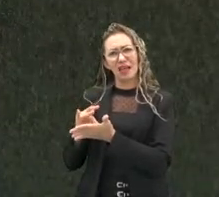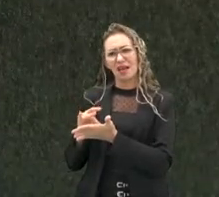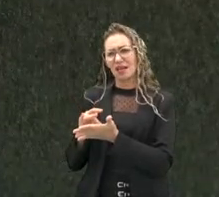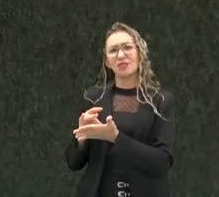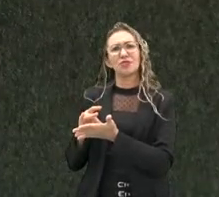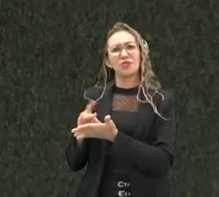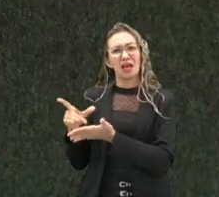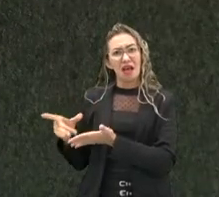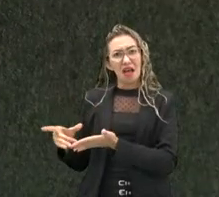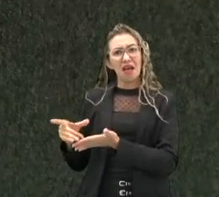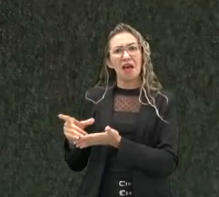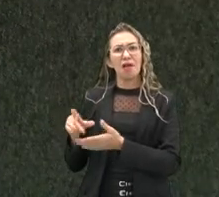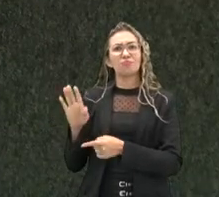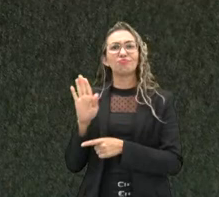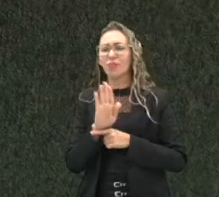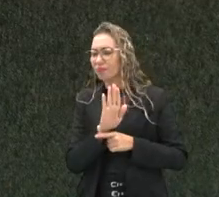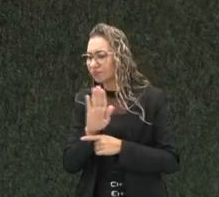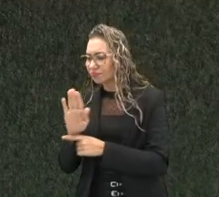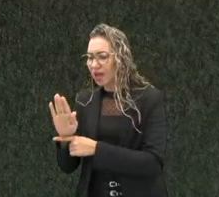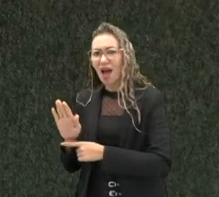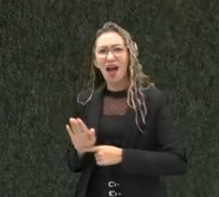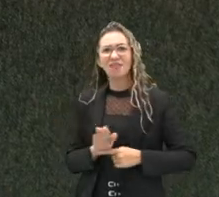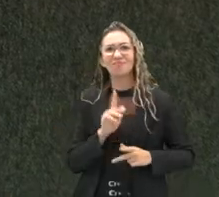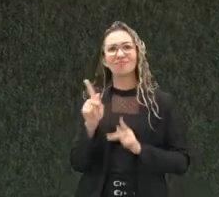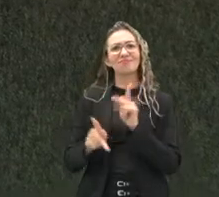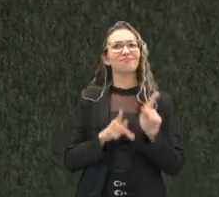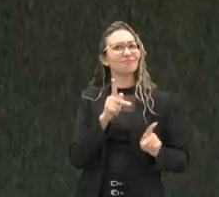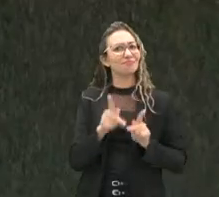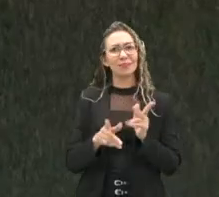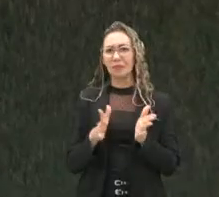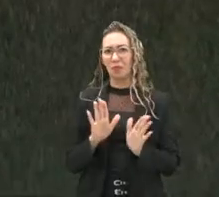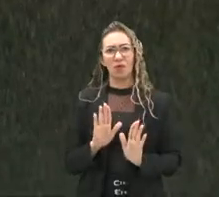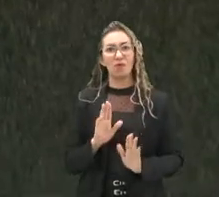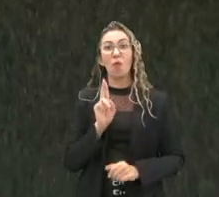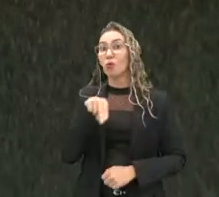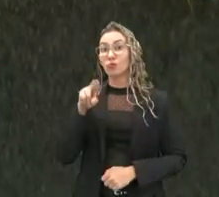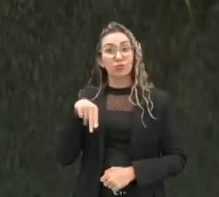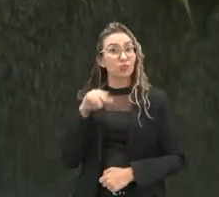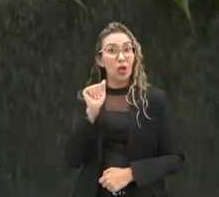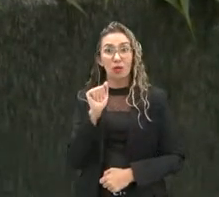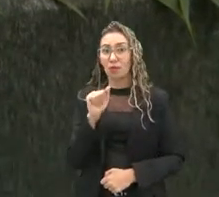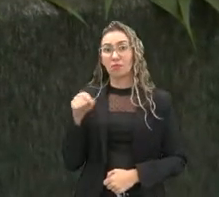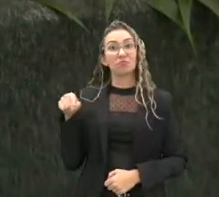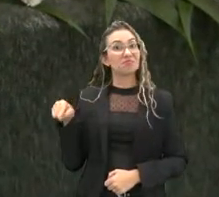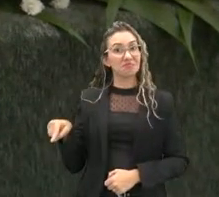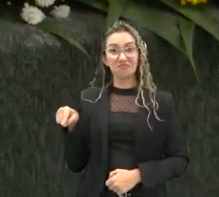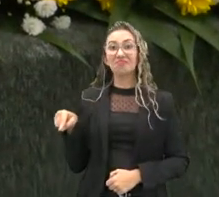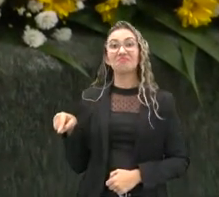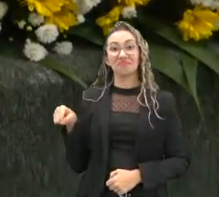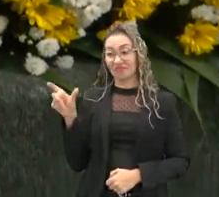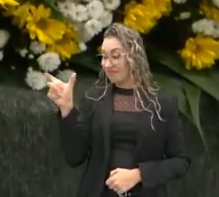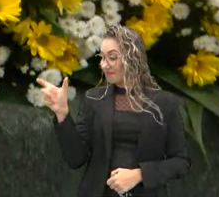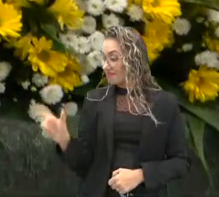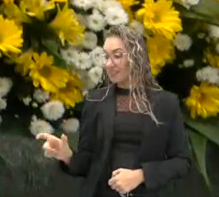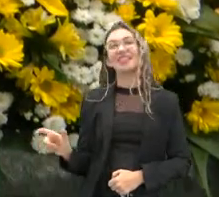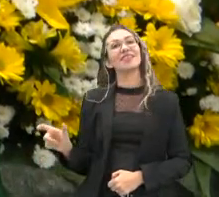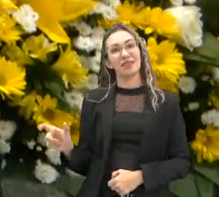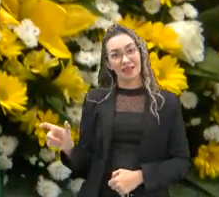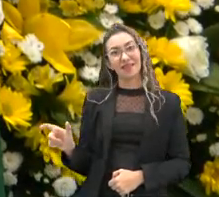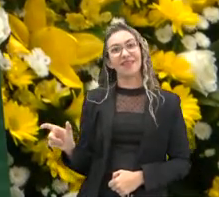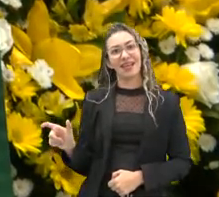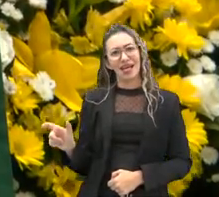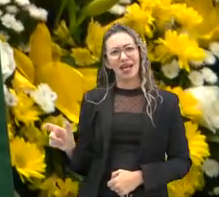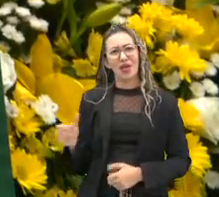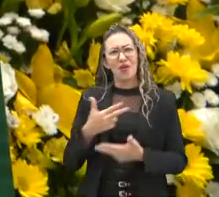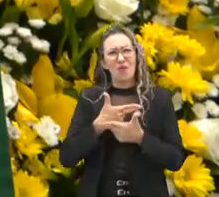sem serviço do poder. Nunca, jamais, em tempo algum, os nossos mais ferrenhos